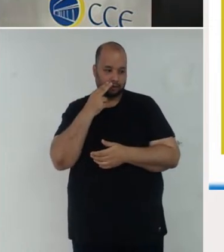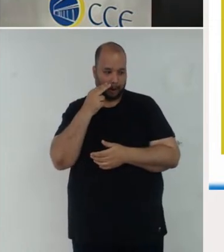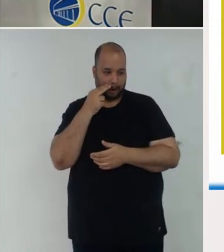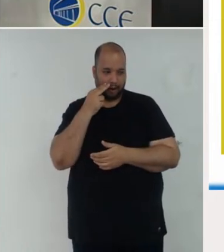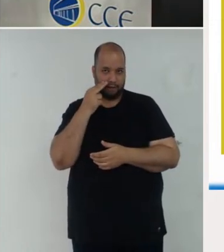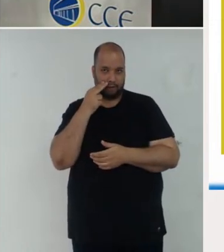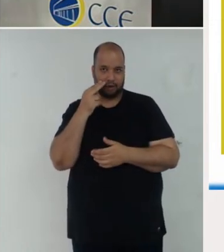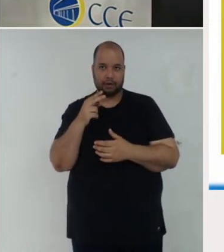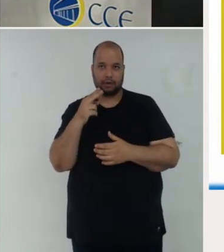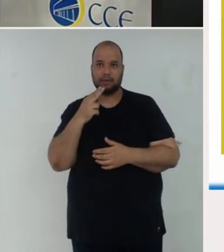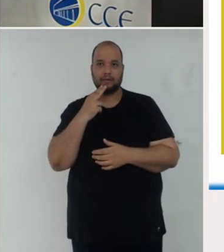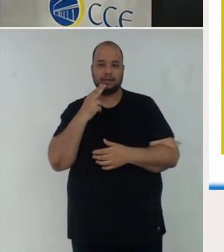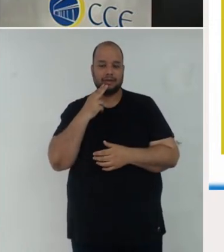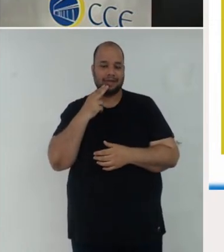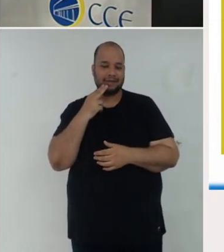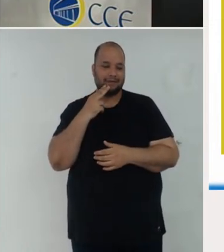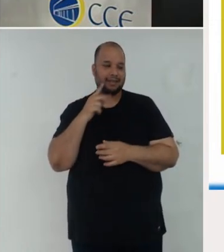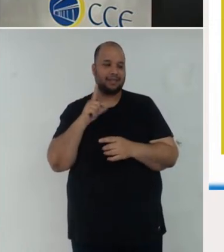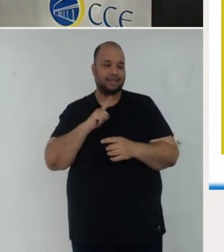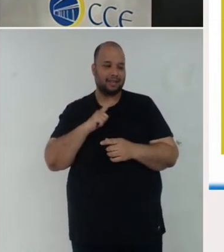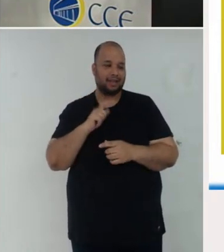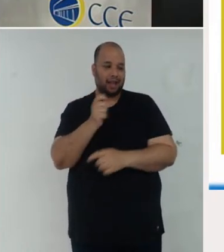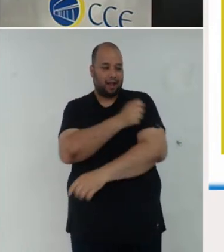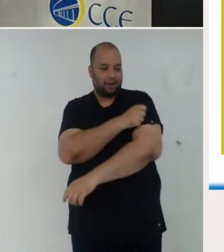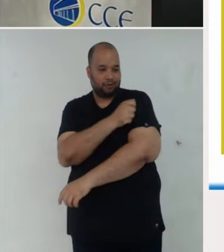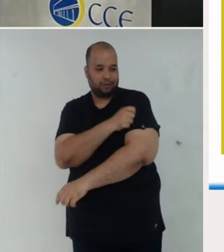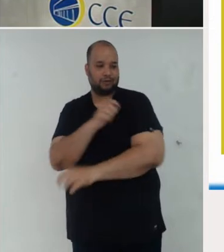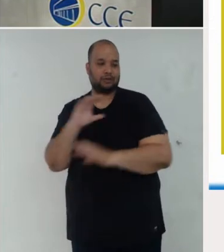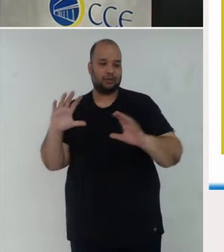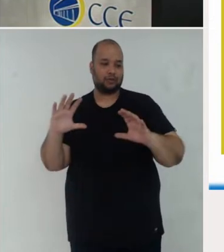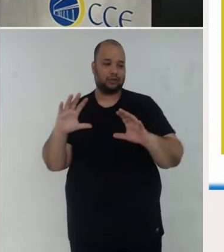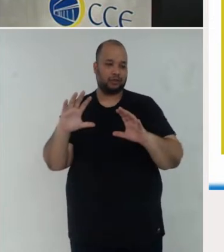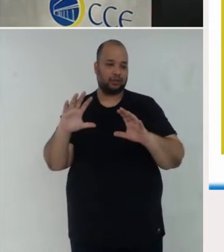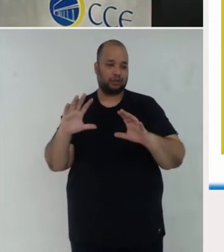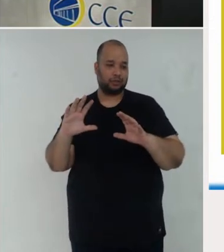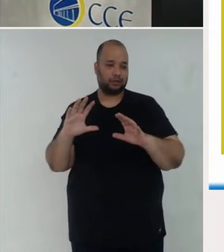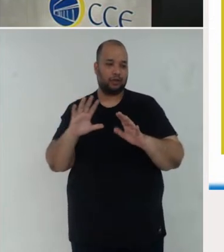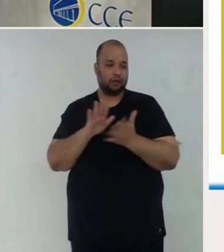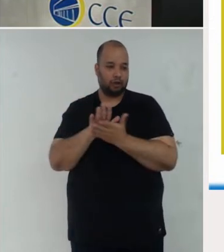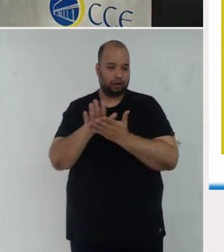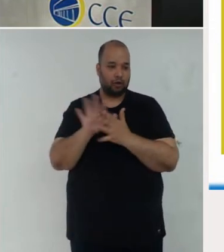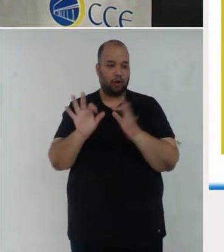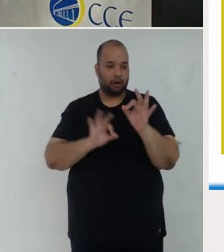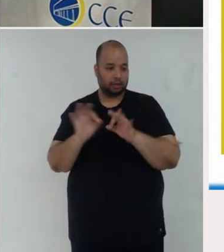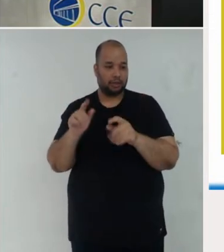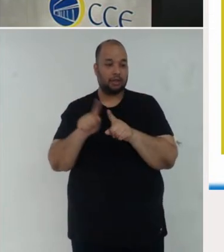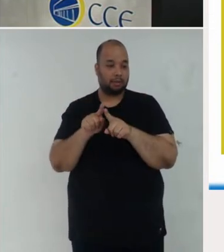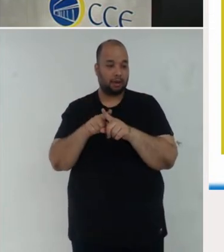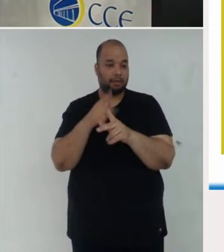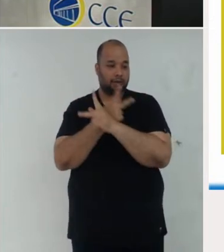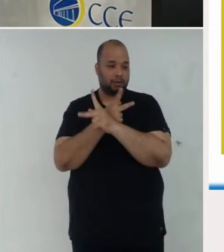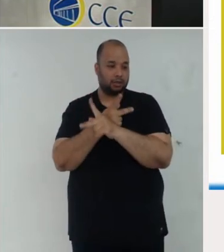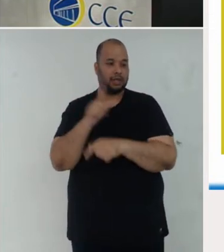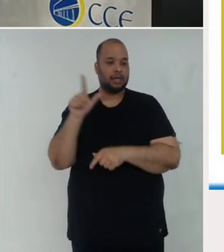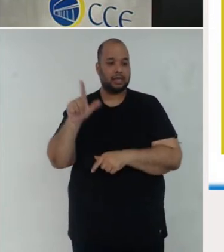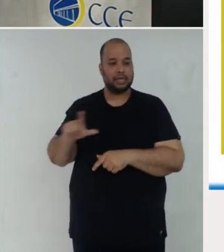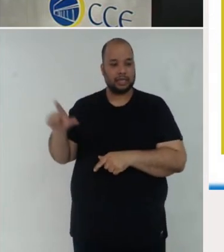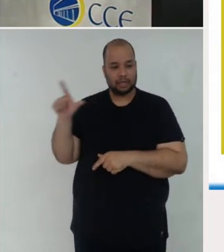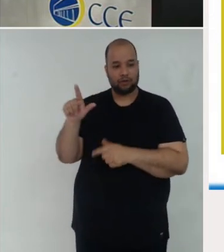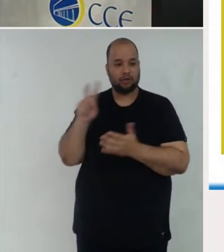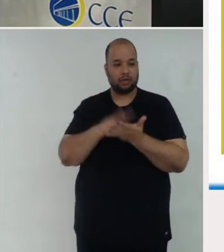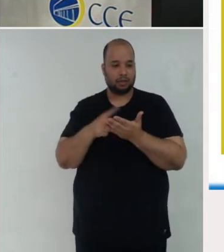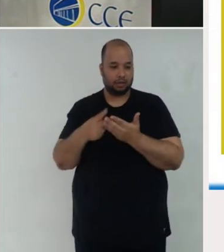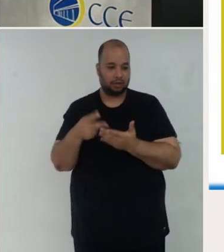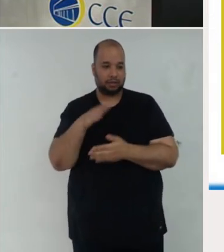de graduação, e também uma publicação da professora Neiva, que a PEGET aí financia, que é Entre a Literatura e a Tradução